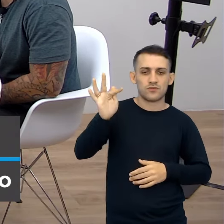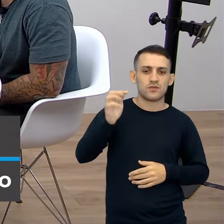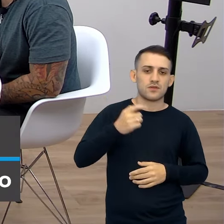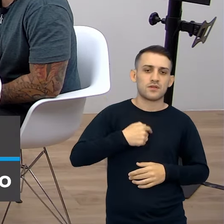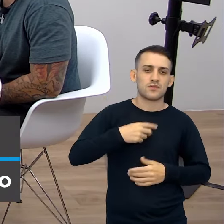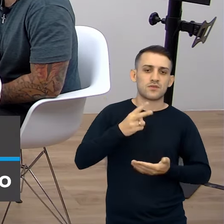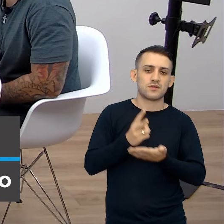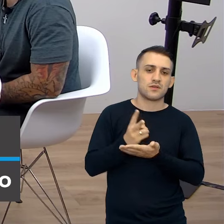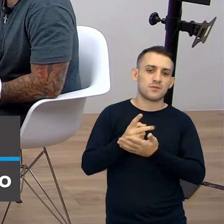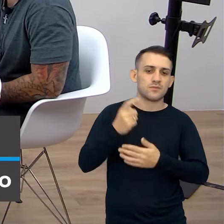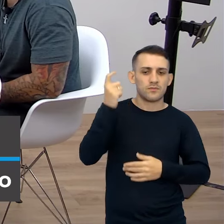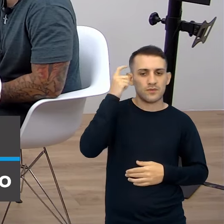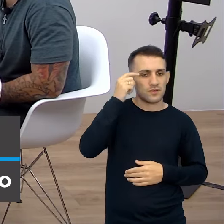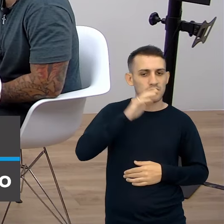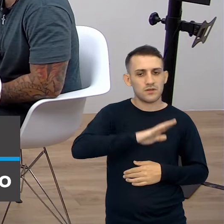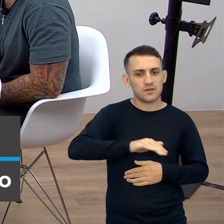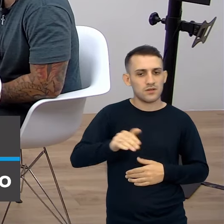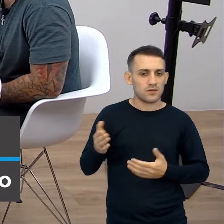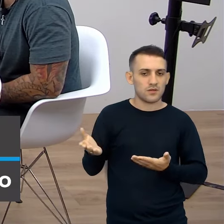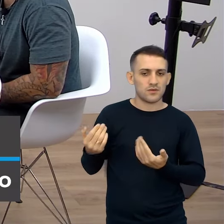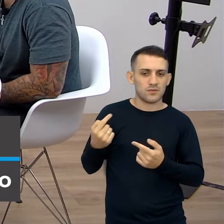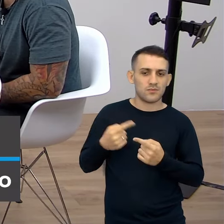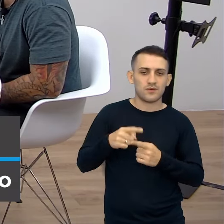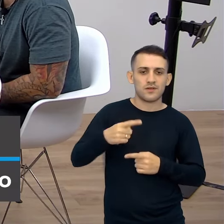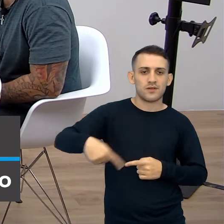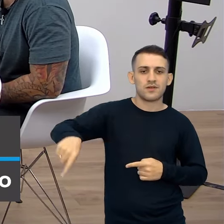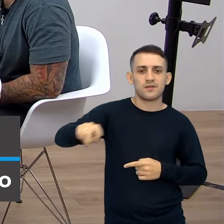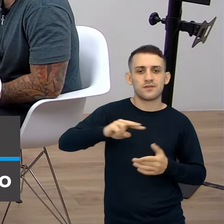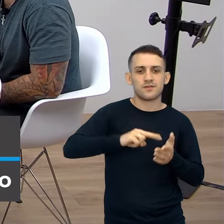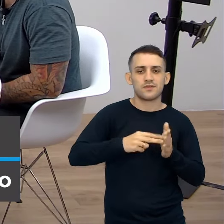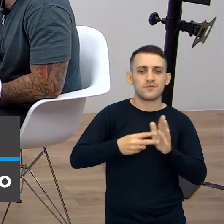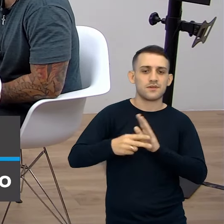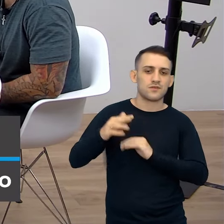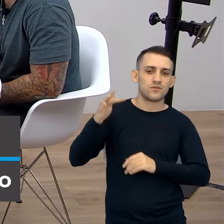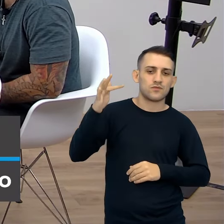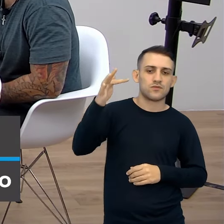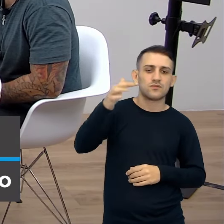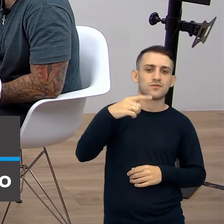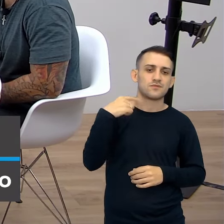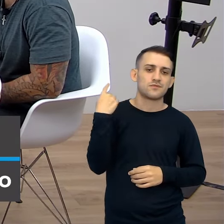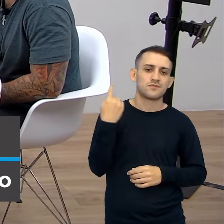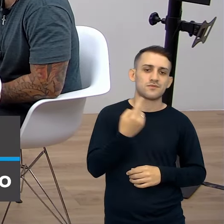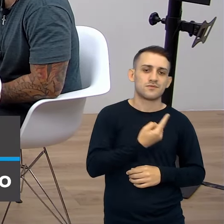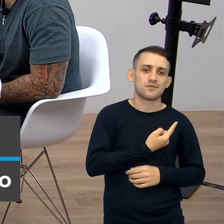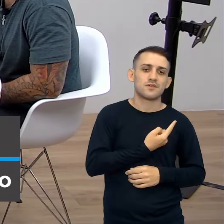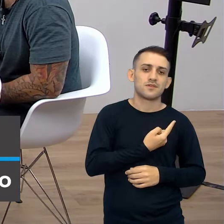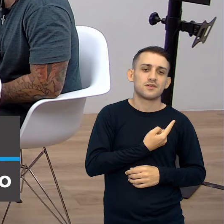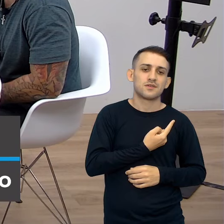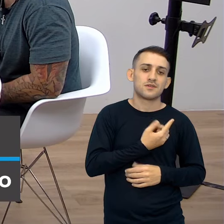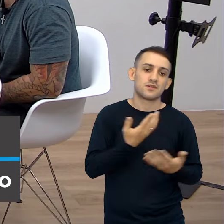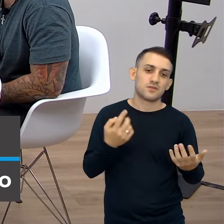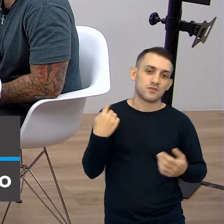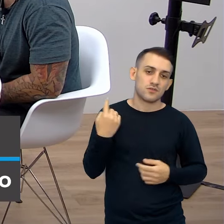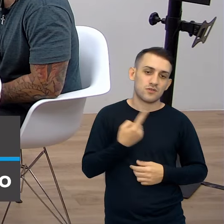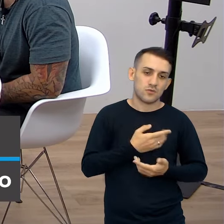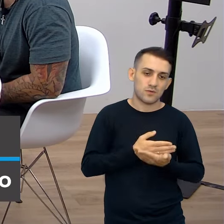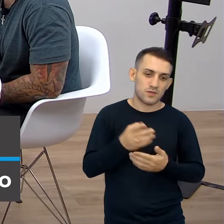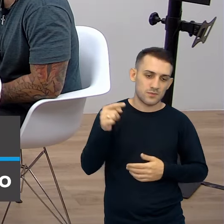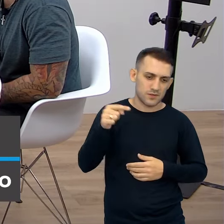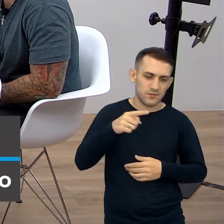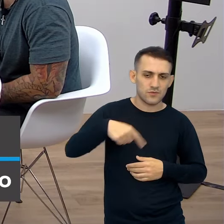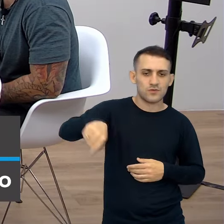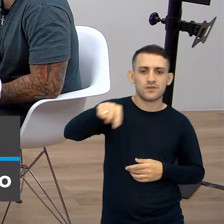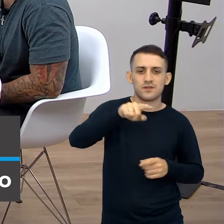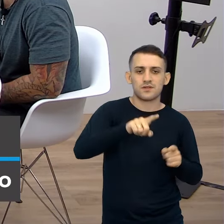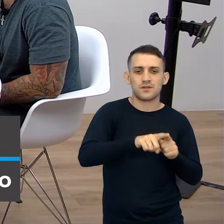sempre nas nossas crianças, adolescentes, porque eles serão, de alguma forma, o nosso futuro. Não sei qual, mas... Então, assim, a gente está dando o primeiro passo. Nós aqui, vocês